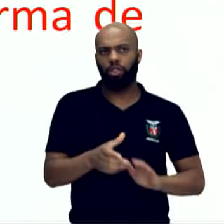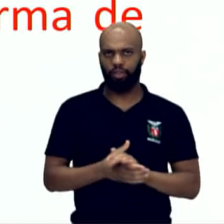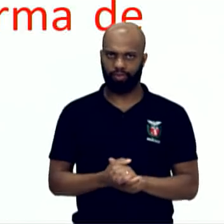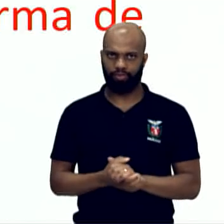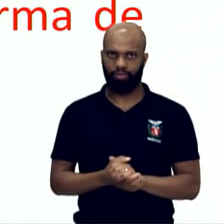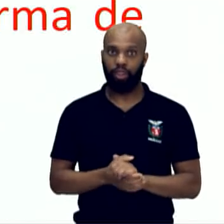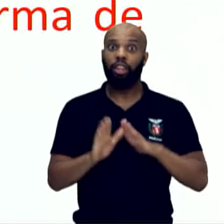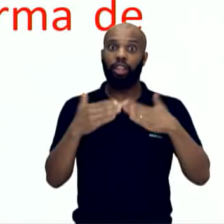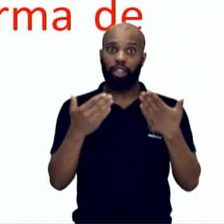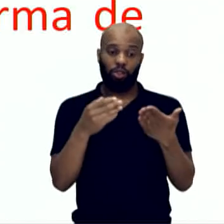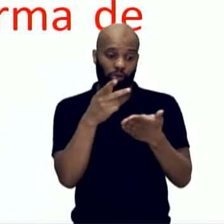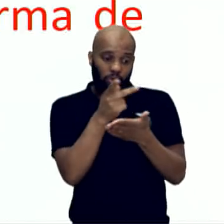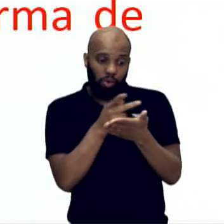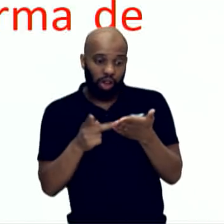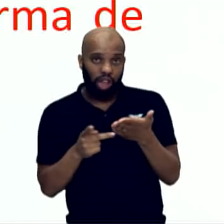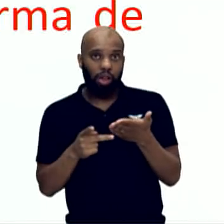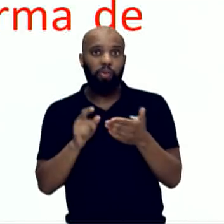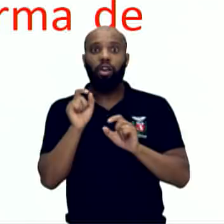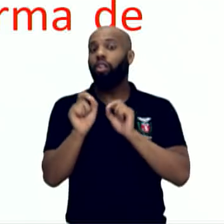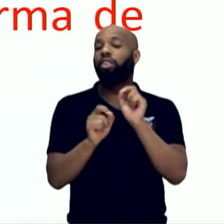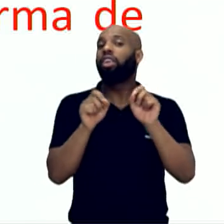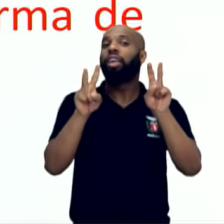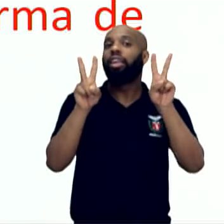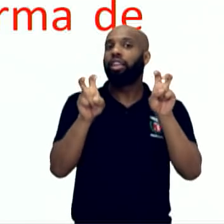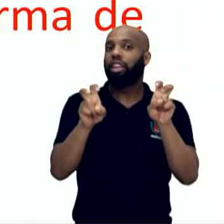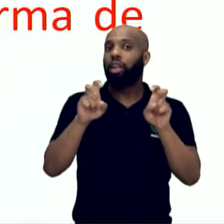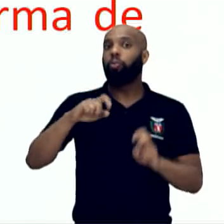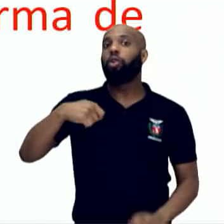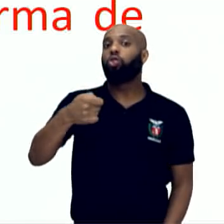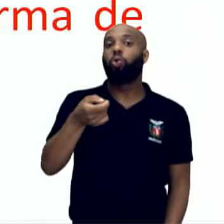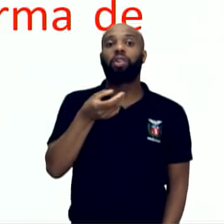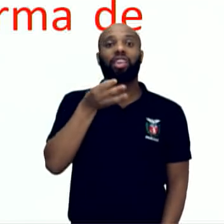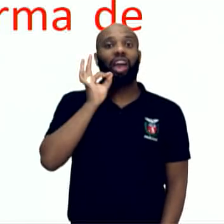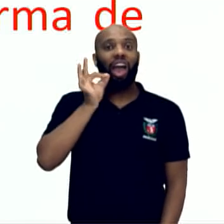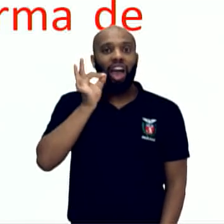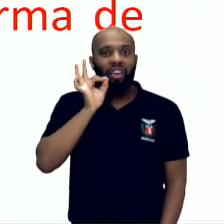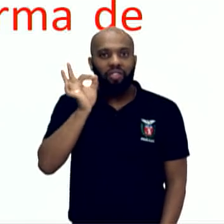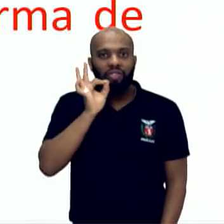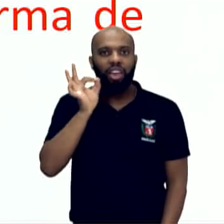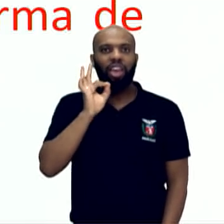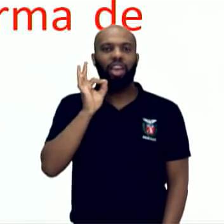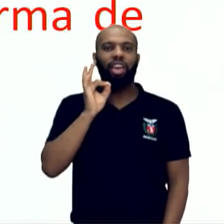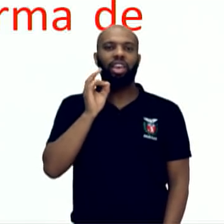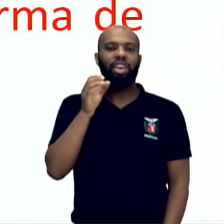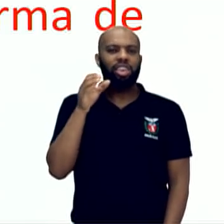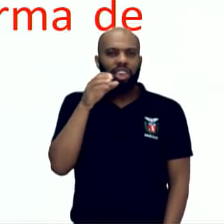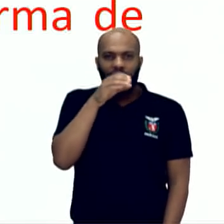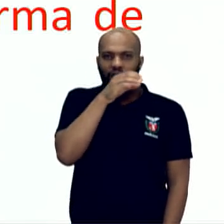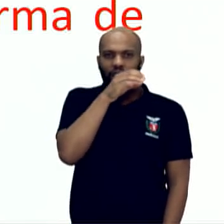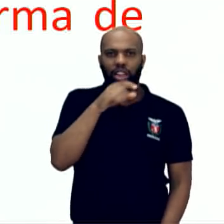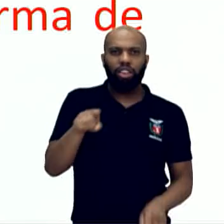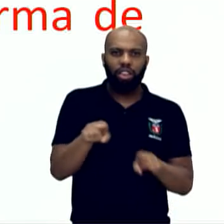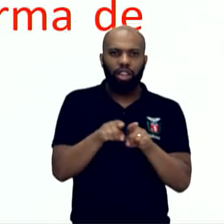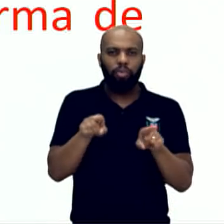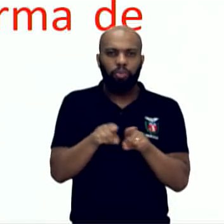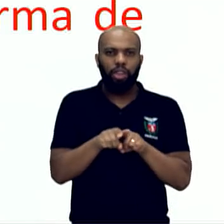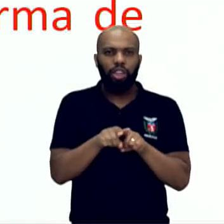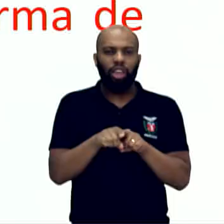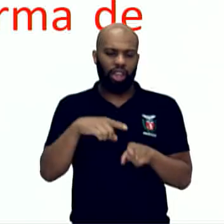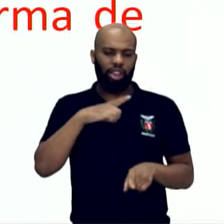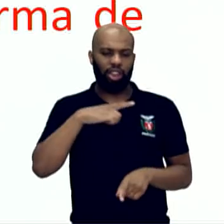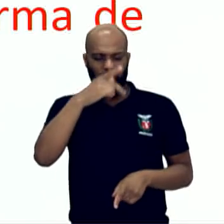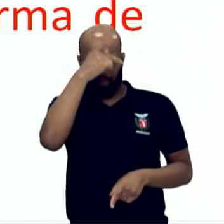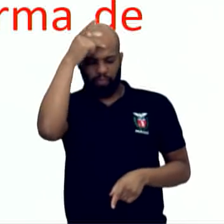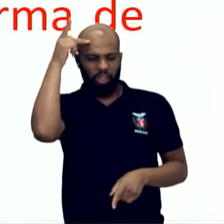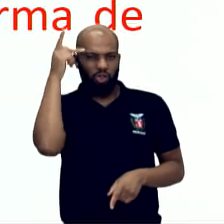Então, o poema, ele se trata, o assunto do poema é sobre o café saindo quente do bule, o prazer do eu poético, né?